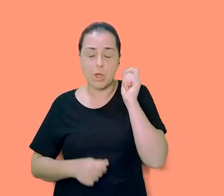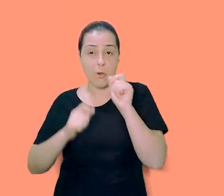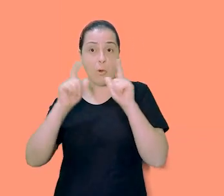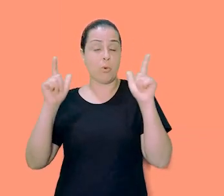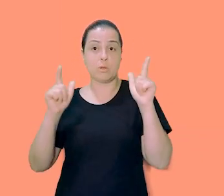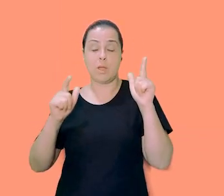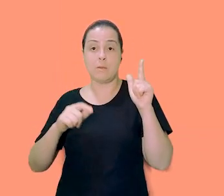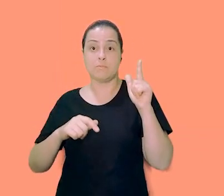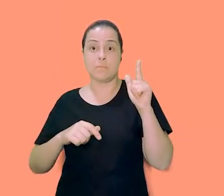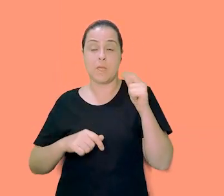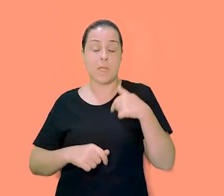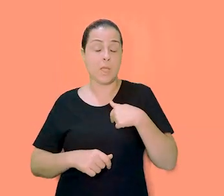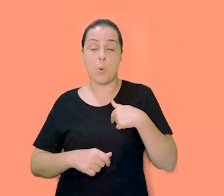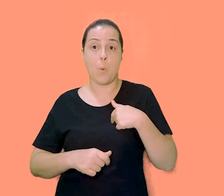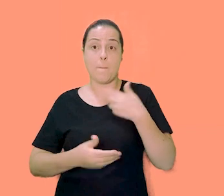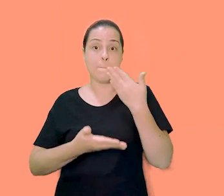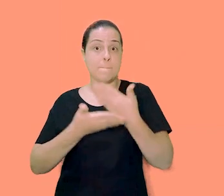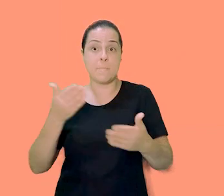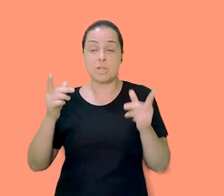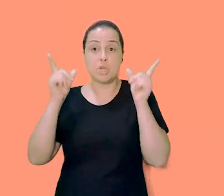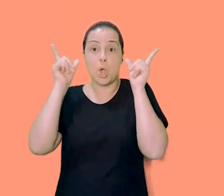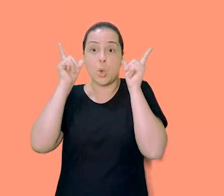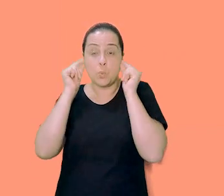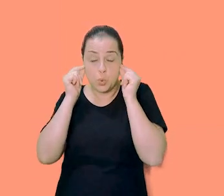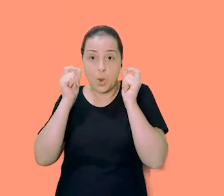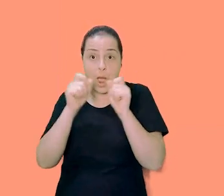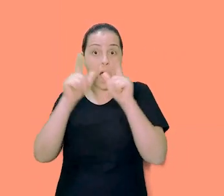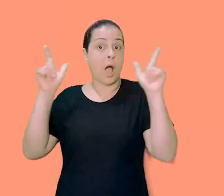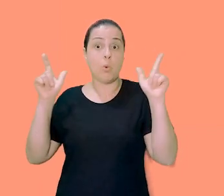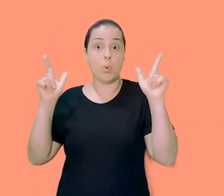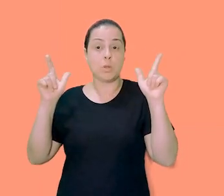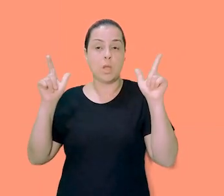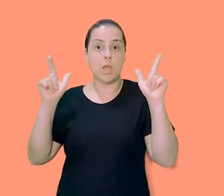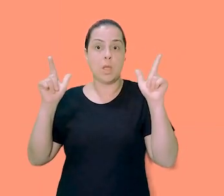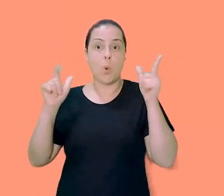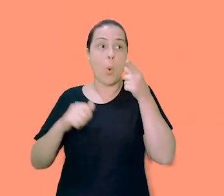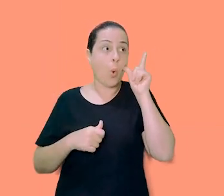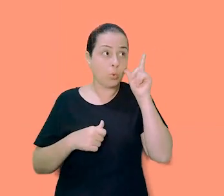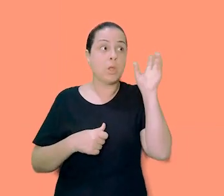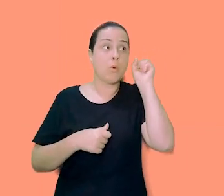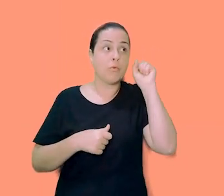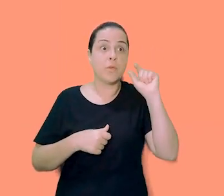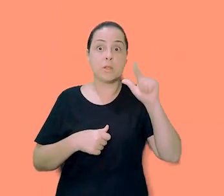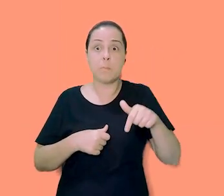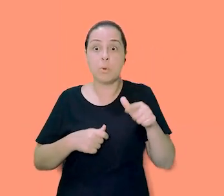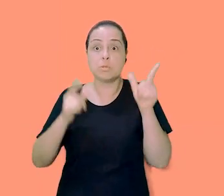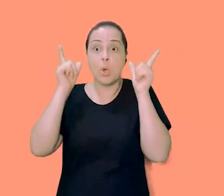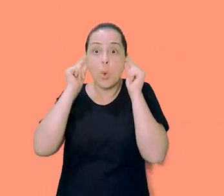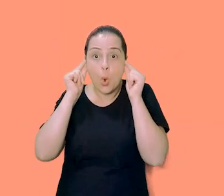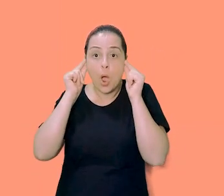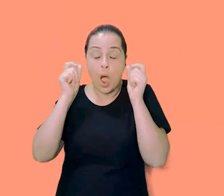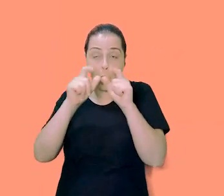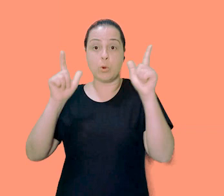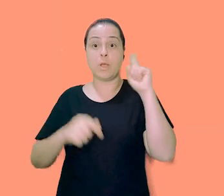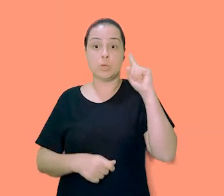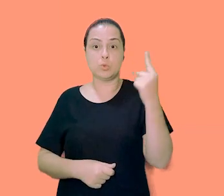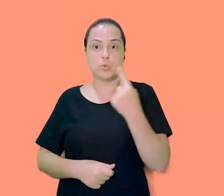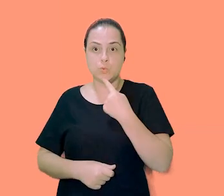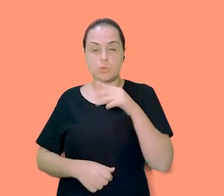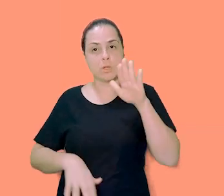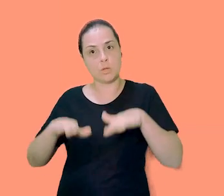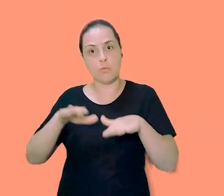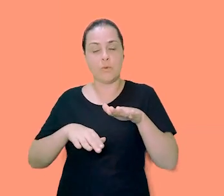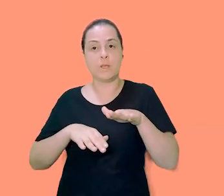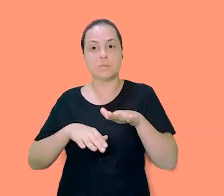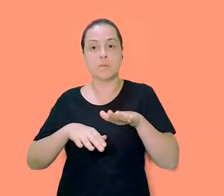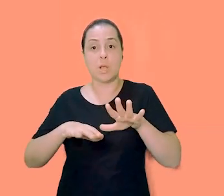de perda súbita. Eu tenho uma perda súbita bilateral. Eu acordei surda de um dia para o outro. Provavelmente foi sequela de alguma doença